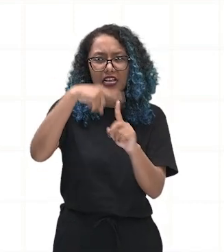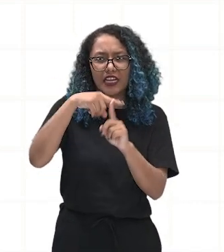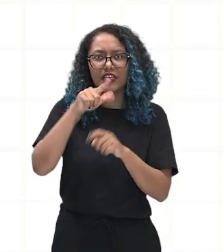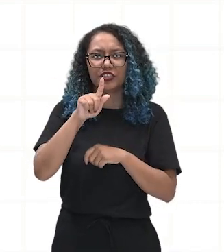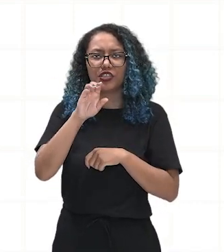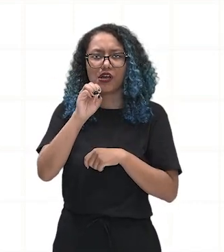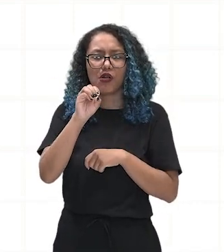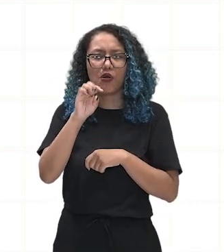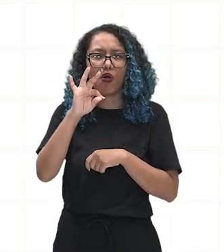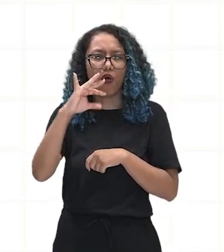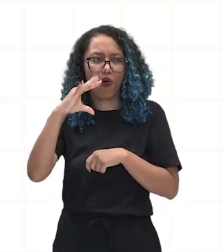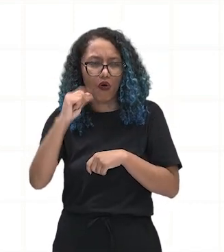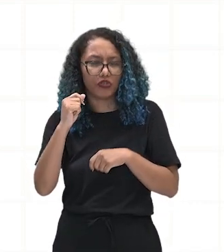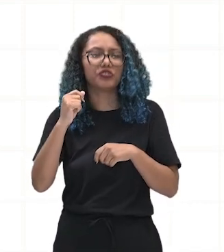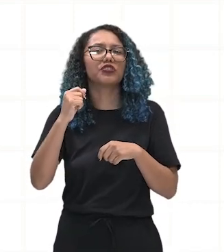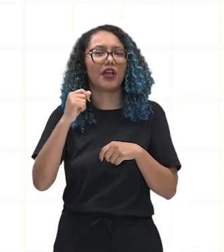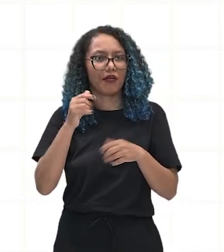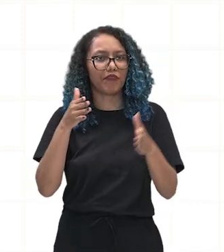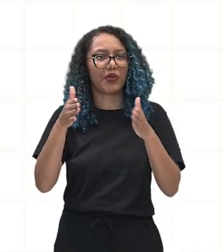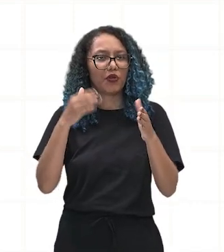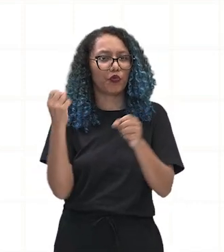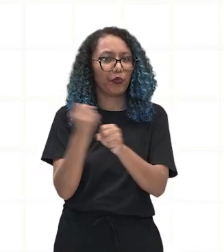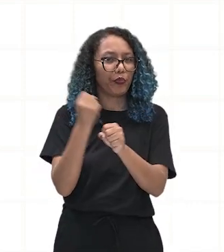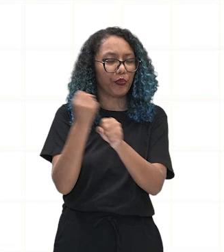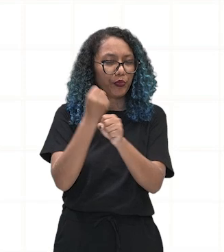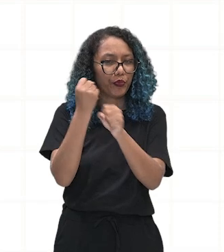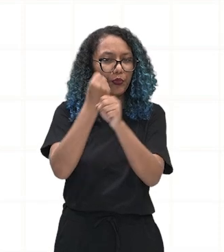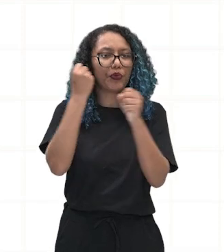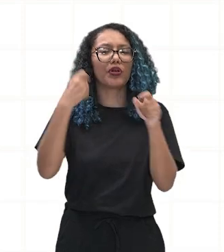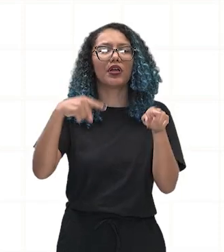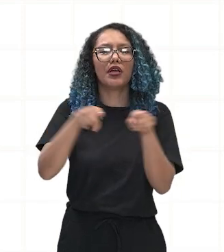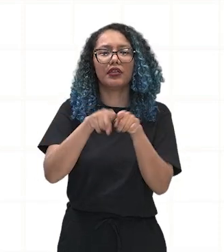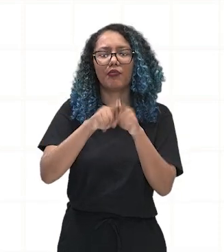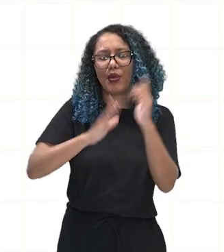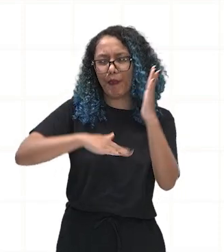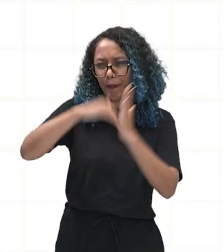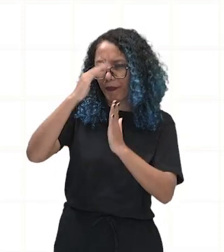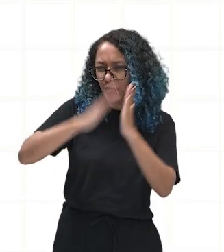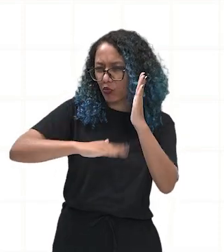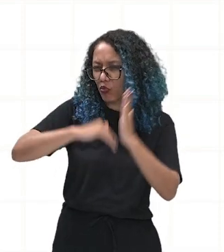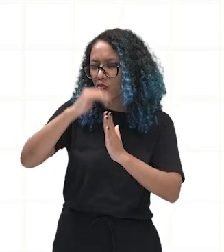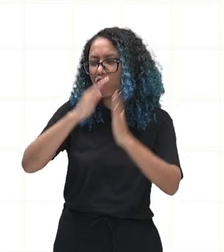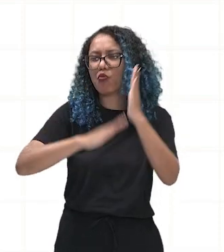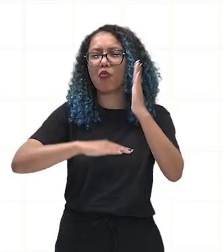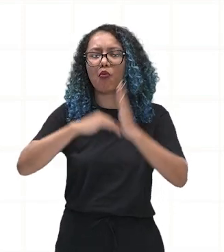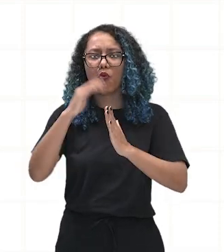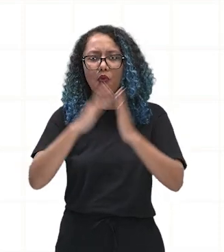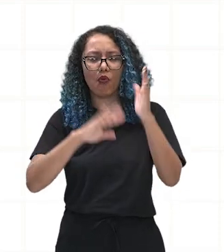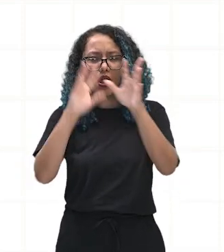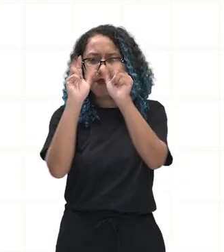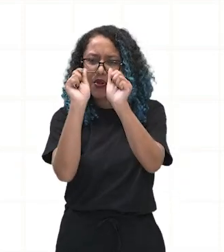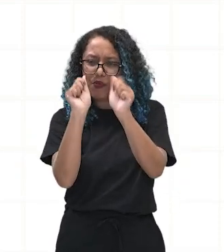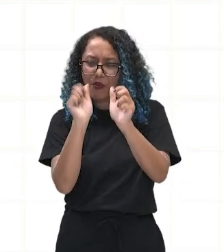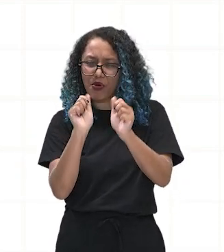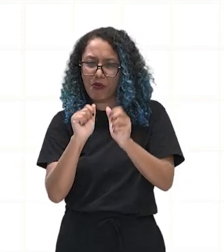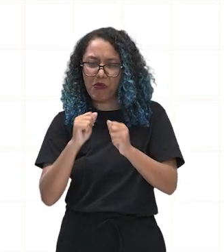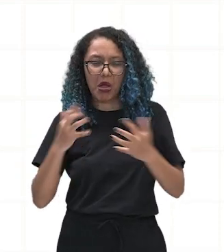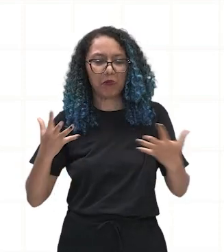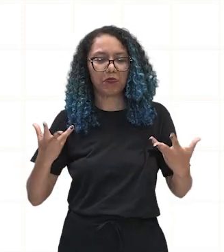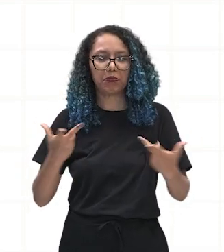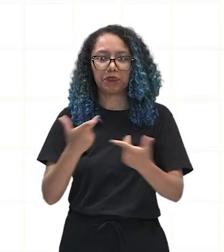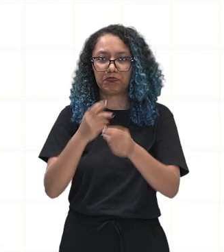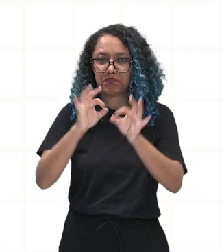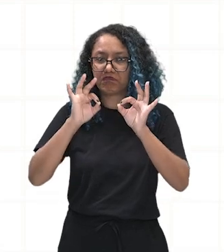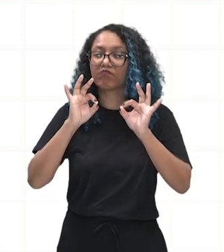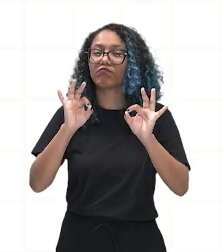construídas nesse período e também foram feitas muitas pinturas e esculturas incríveis, tá?